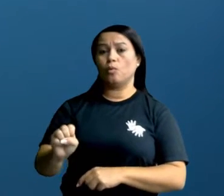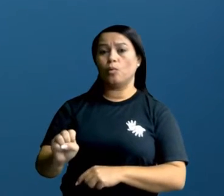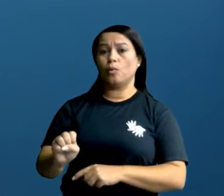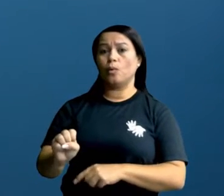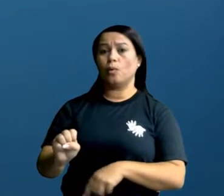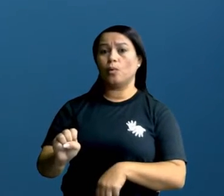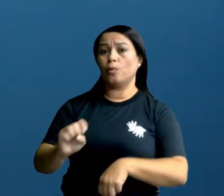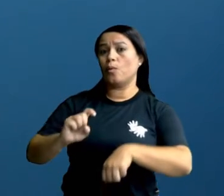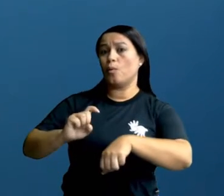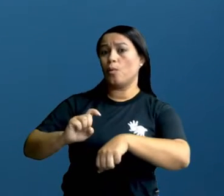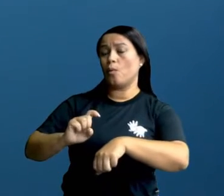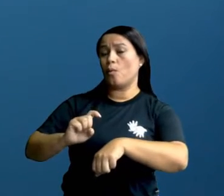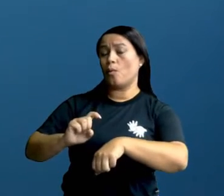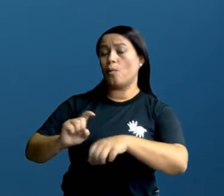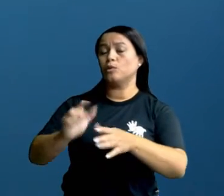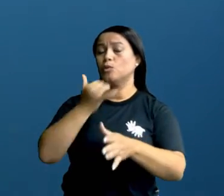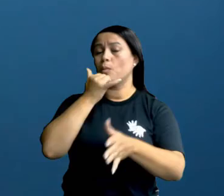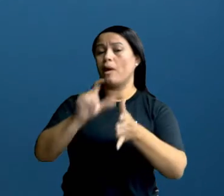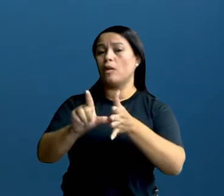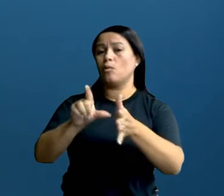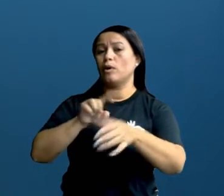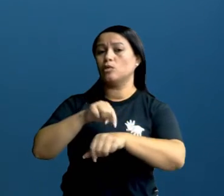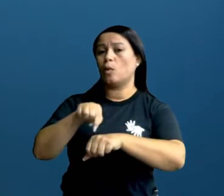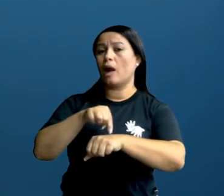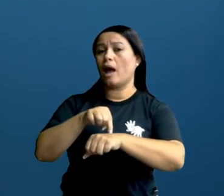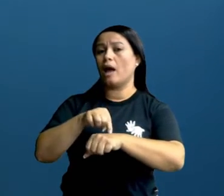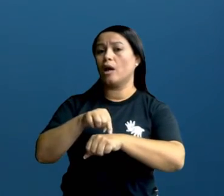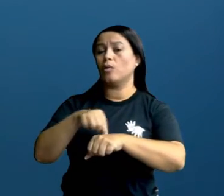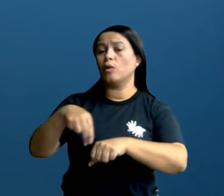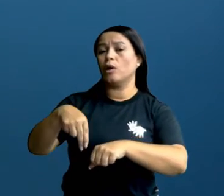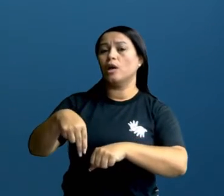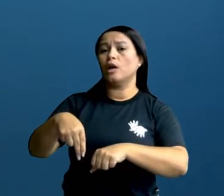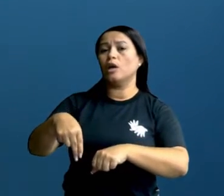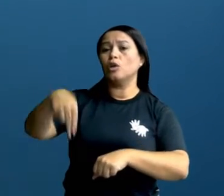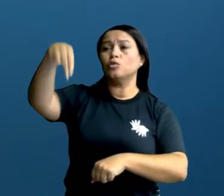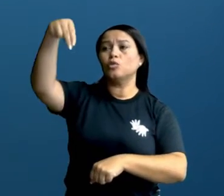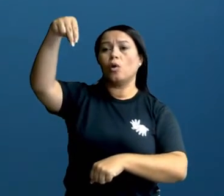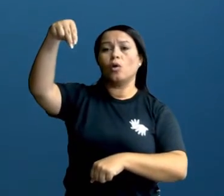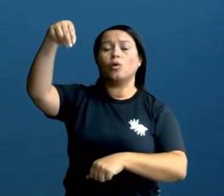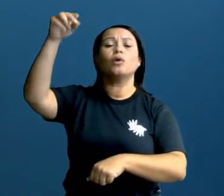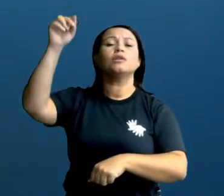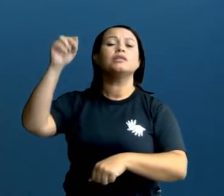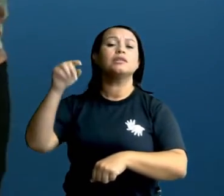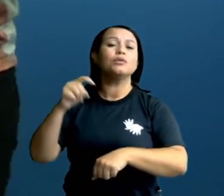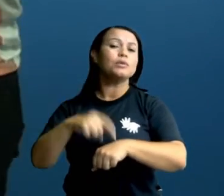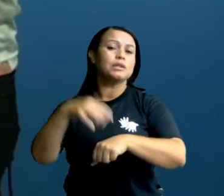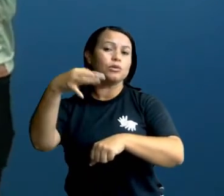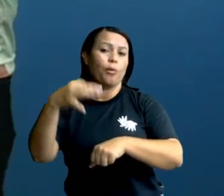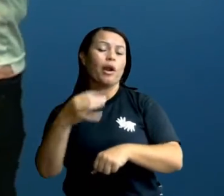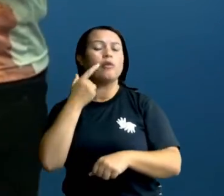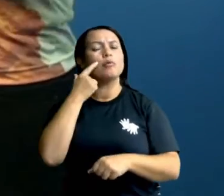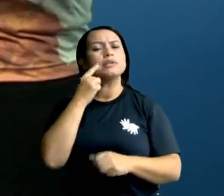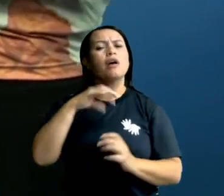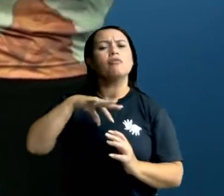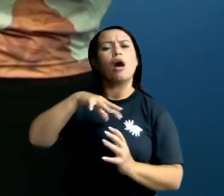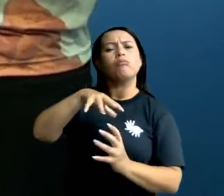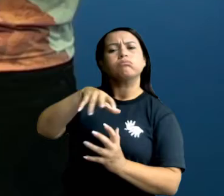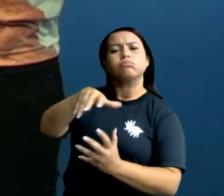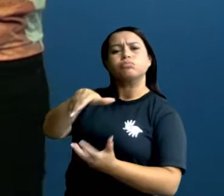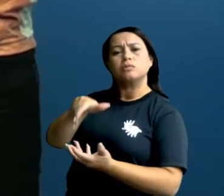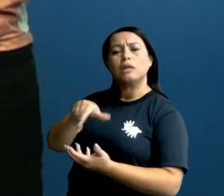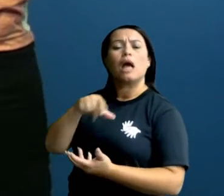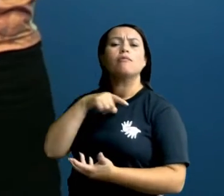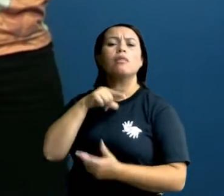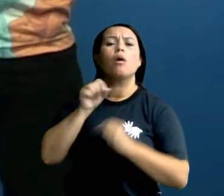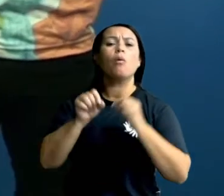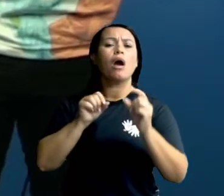tá? Melhor, anti-horário, perdão, e no hemisfério norte no sentido horário. E isso vai acabar influenciando